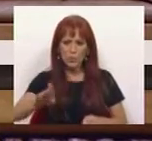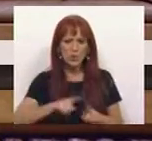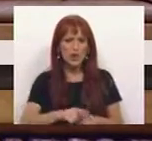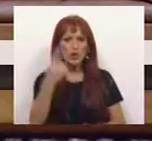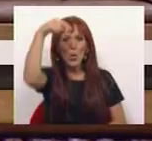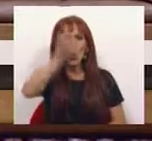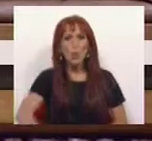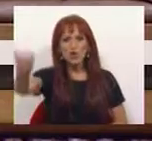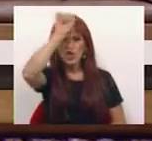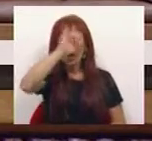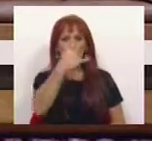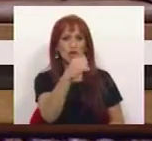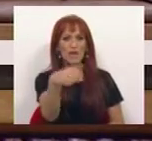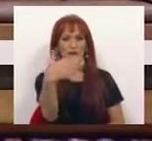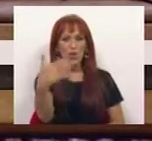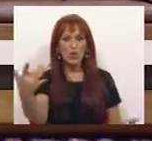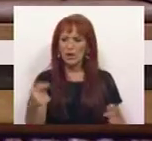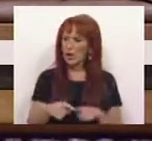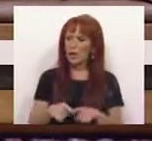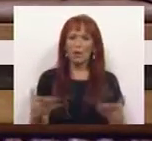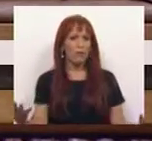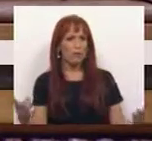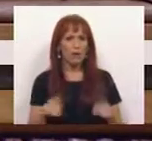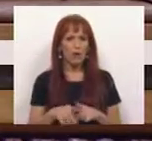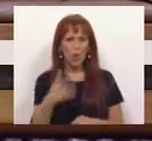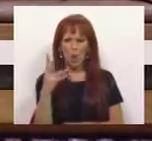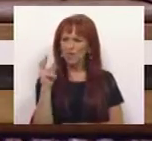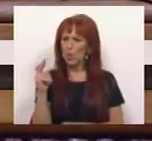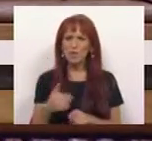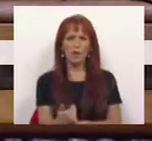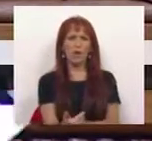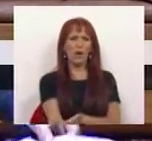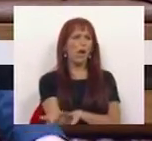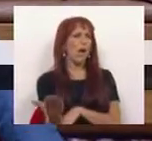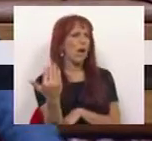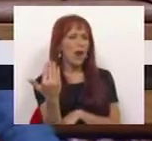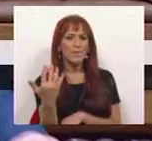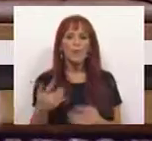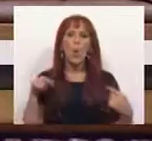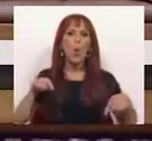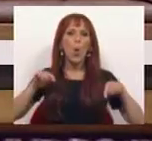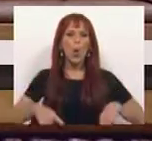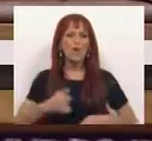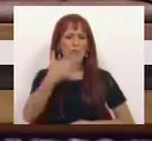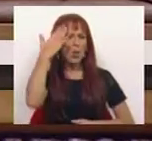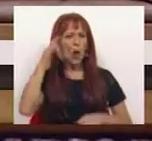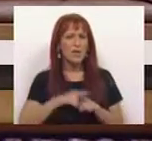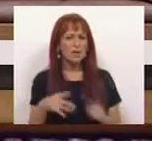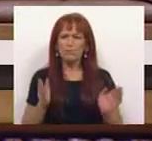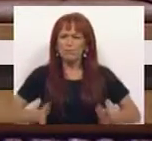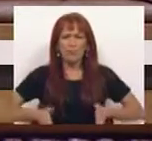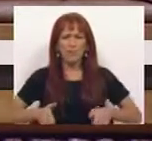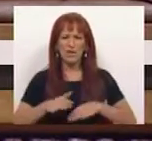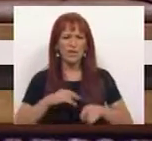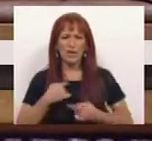a 1 de janeiro de 2011. Ficamos, portanto, 4 anos atrasados. Hoje, parece-nos que não é